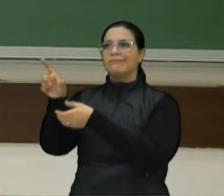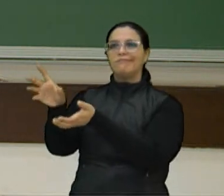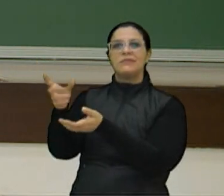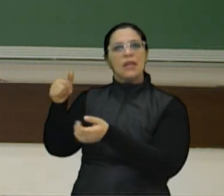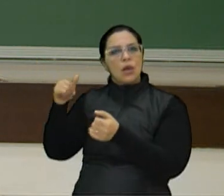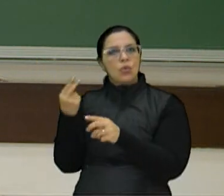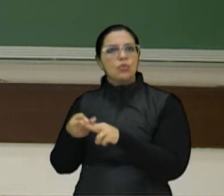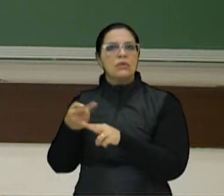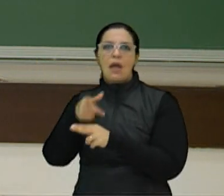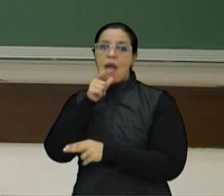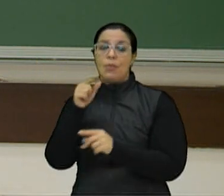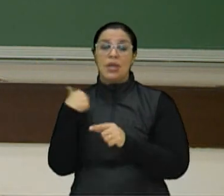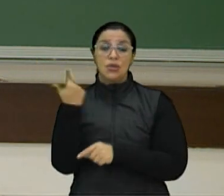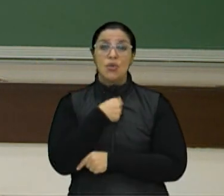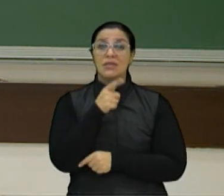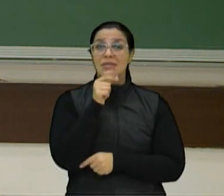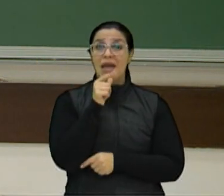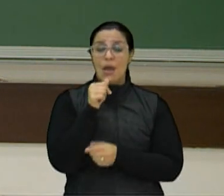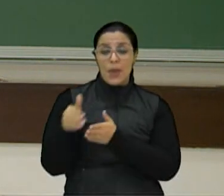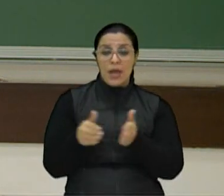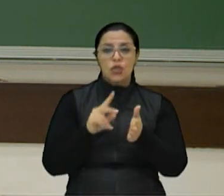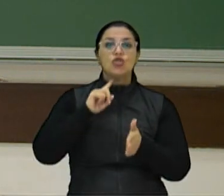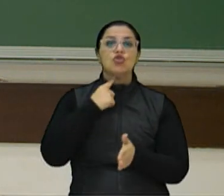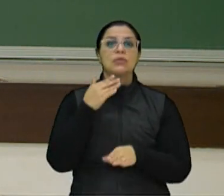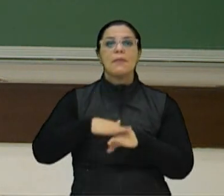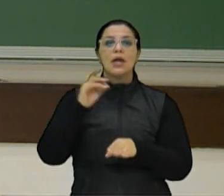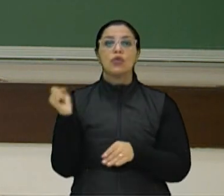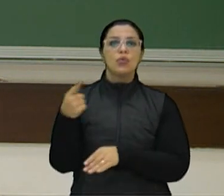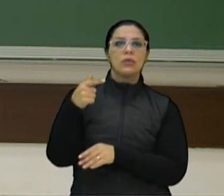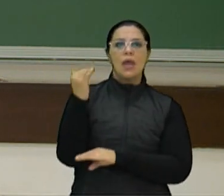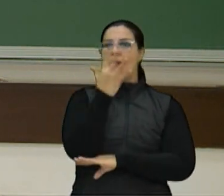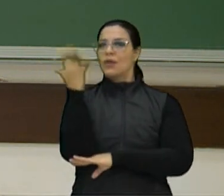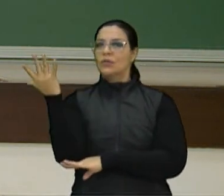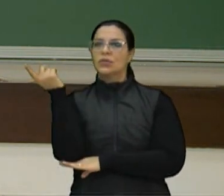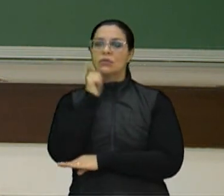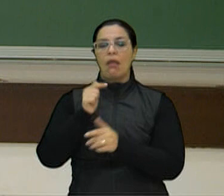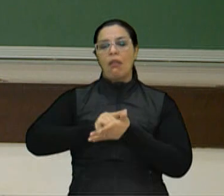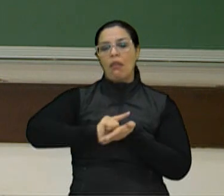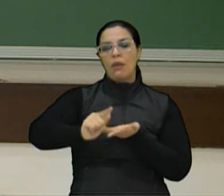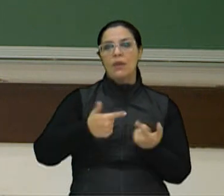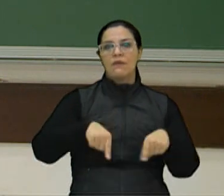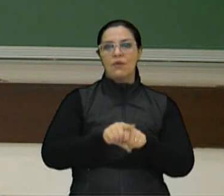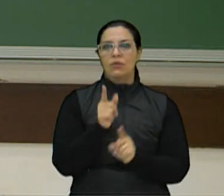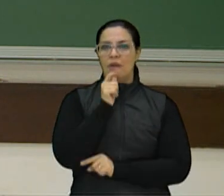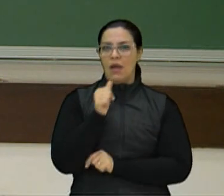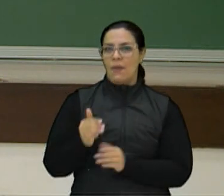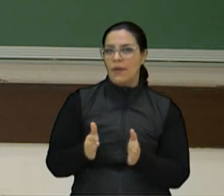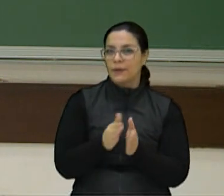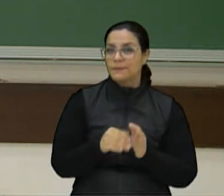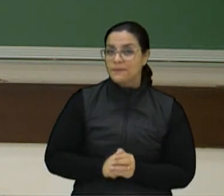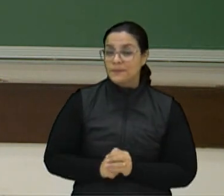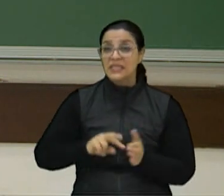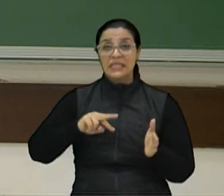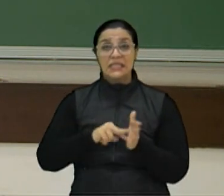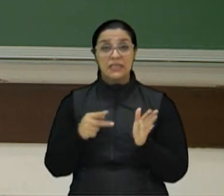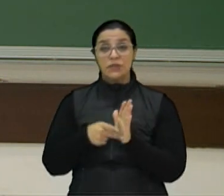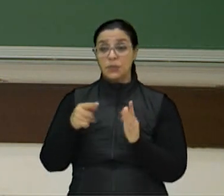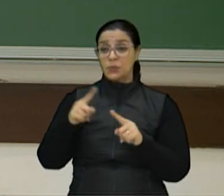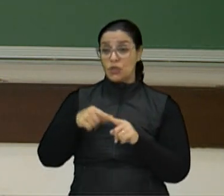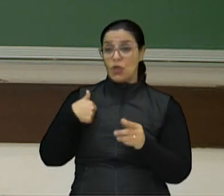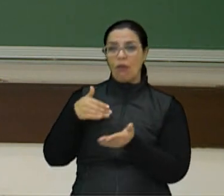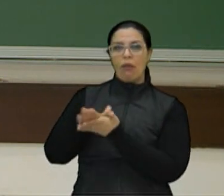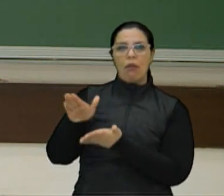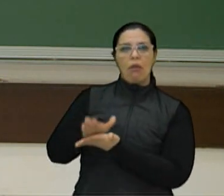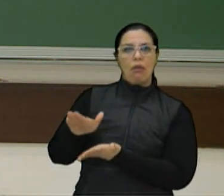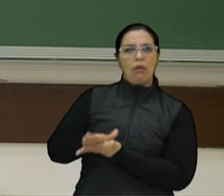espaço, nós sujamos mais do que a natureza repõe. Então, isso está relacionado com o quê? Com o consumo, com a